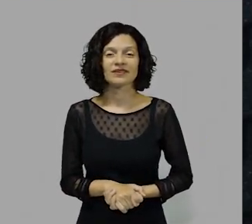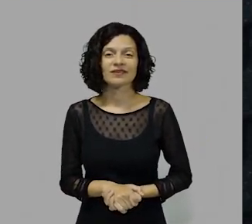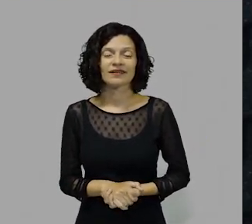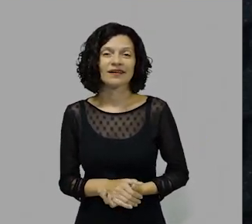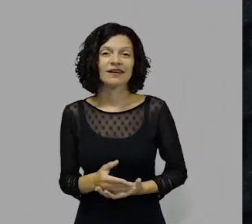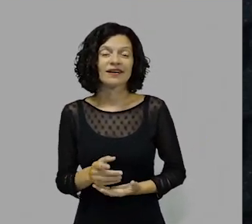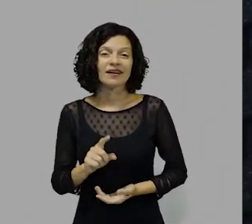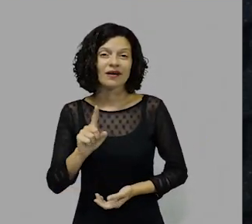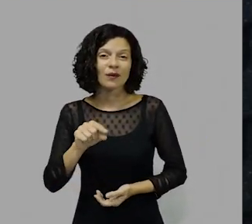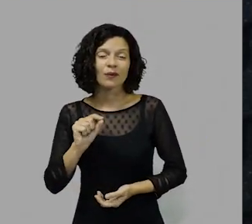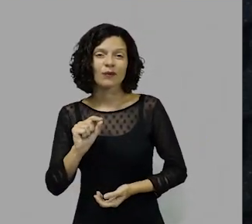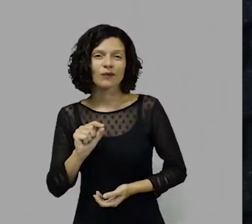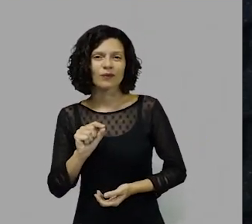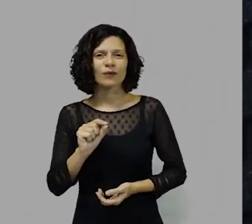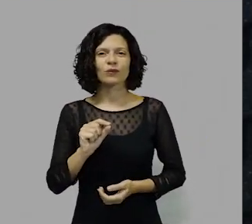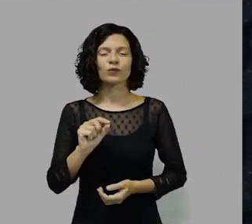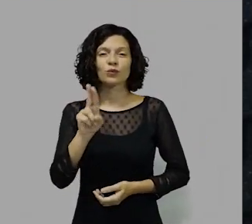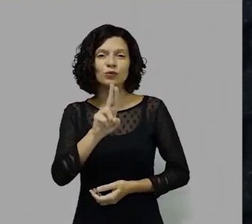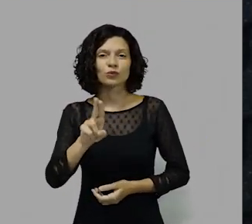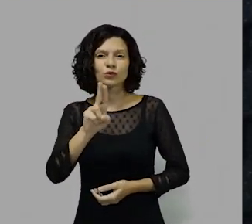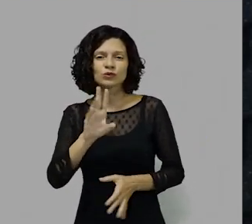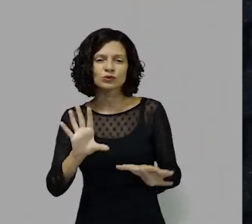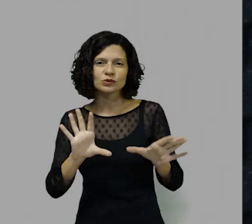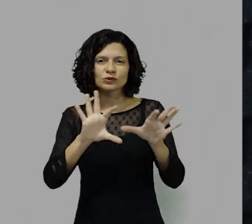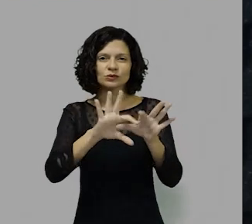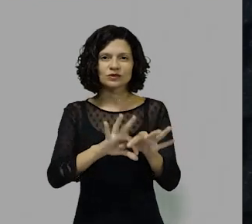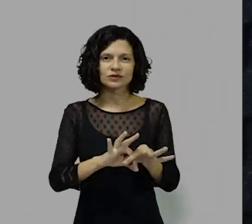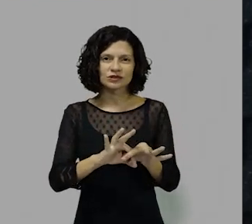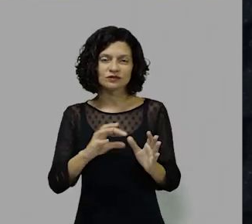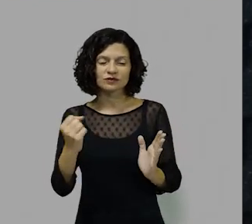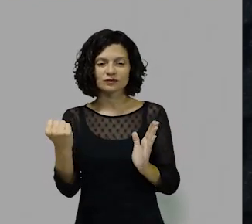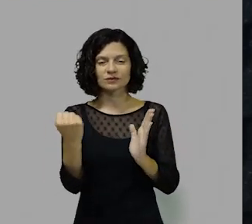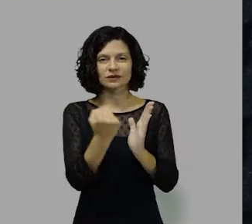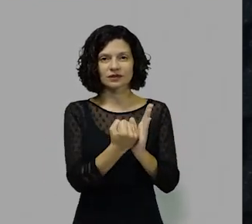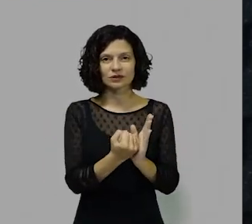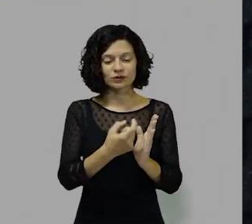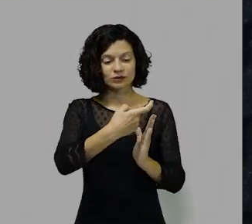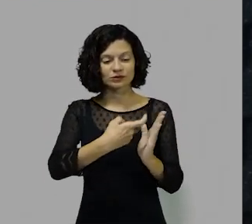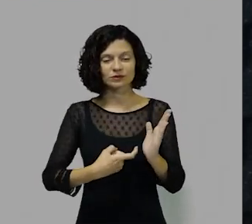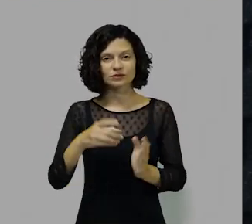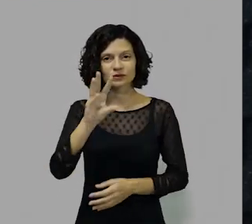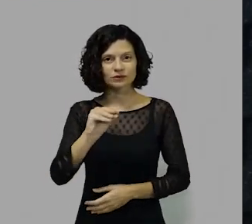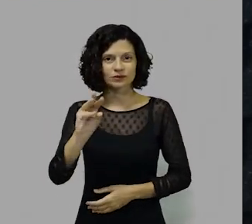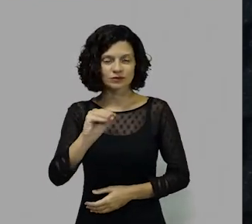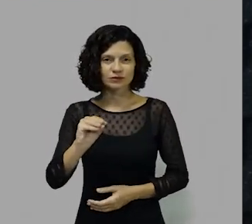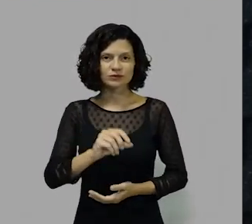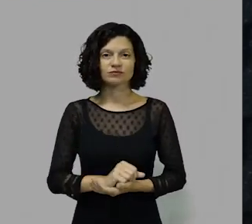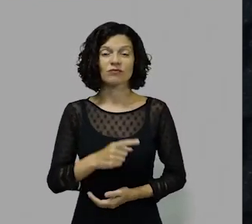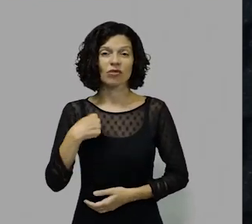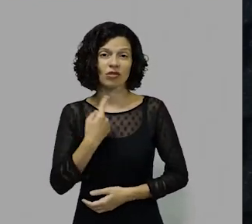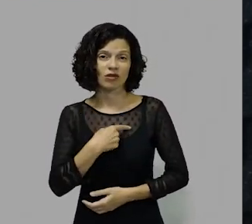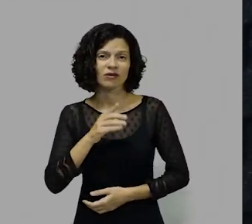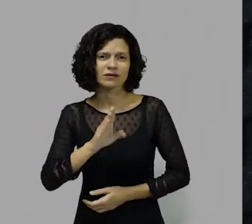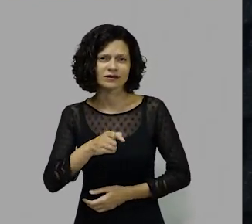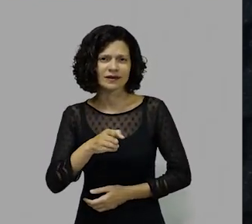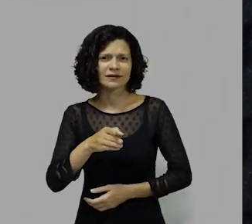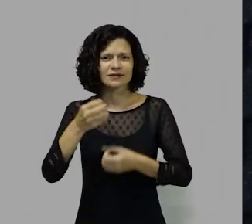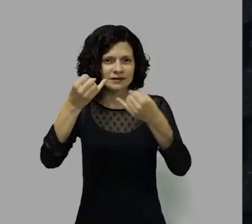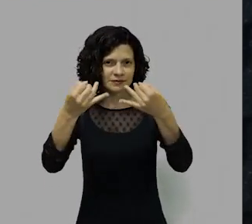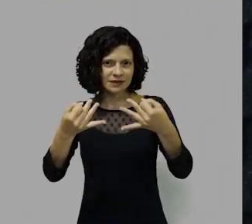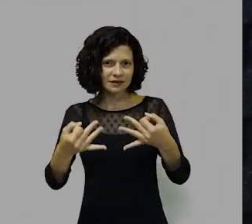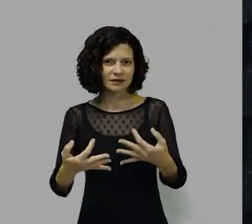nós vamos falar sobre o uso dos conectivos, que são os marcadores de discurso. Nós já tivemos uma aula em que nós falamos